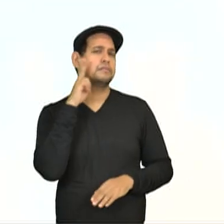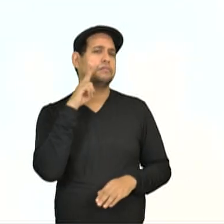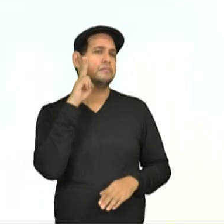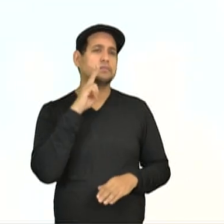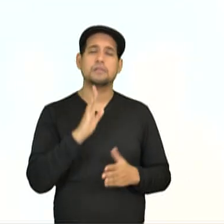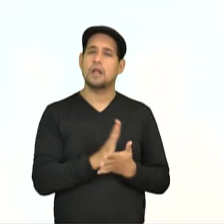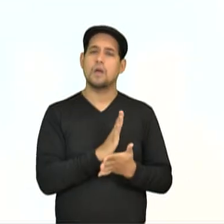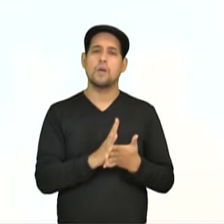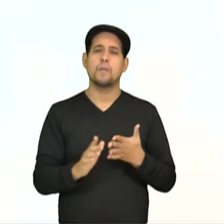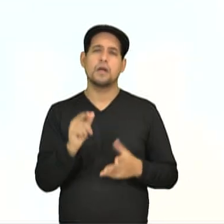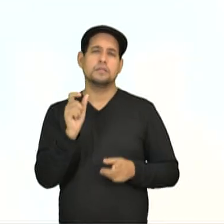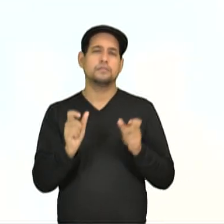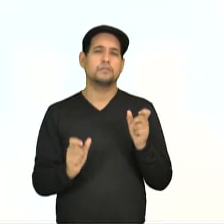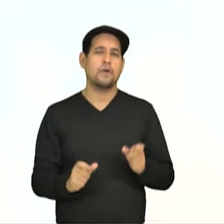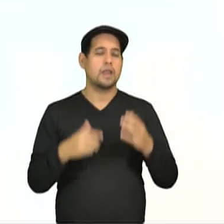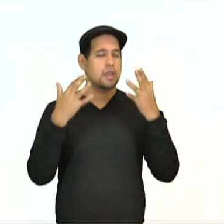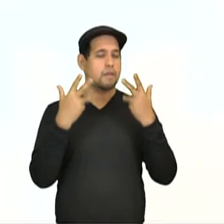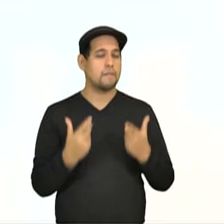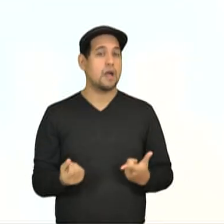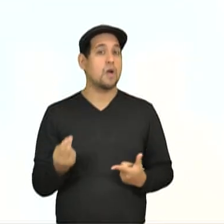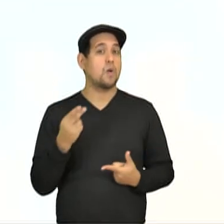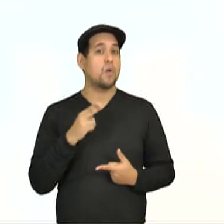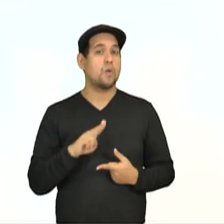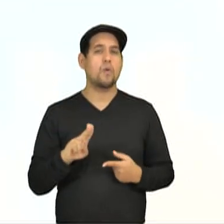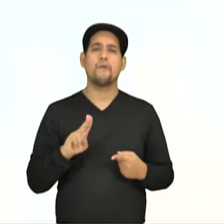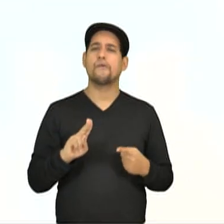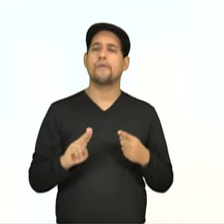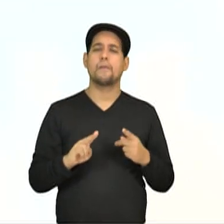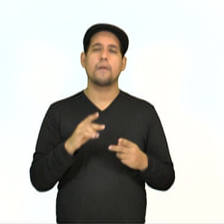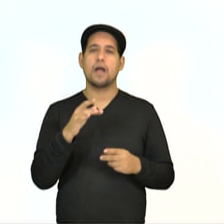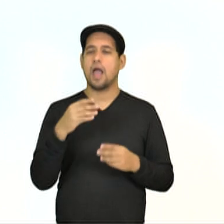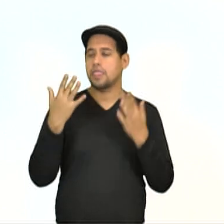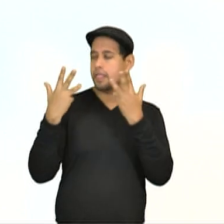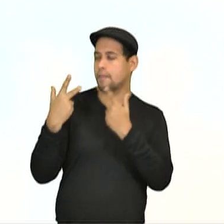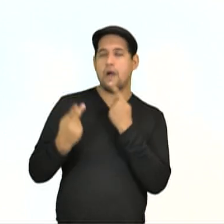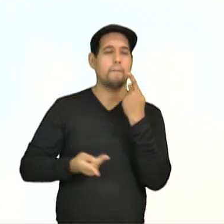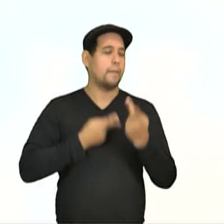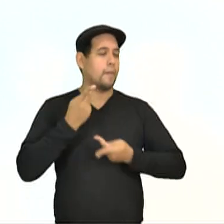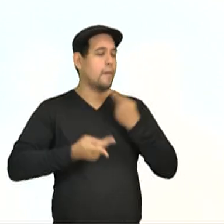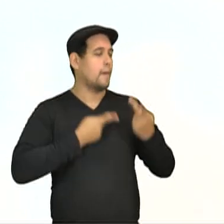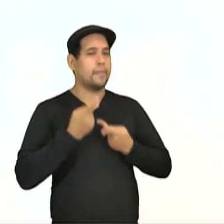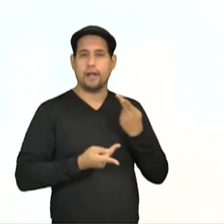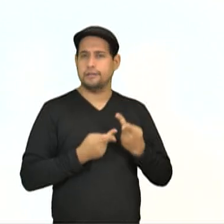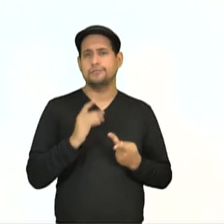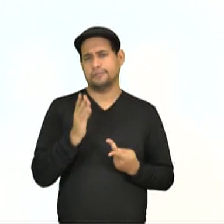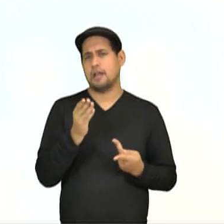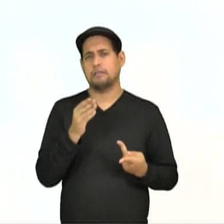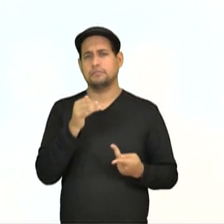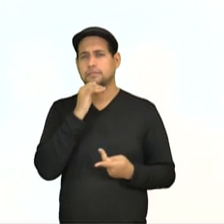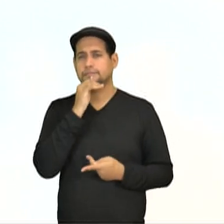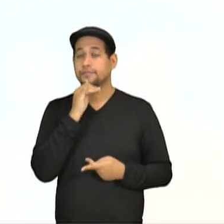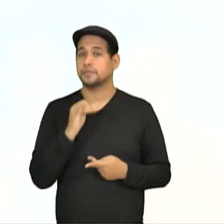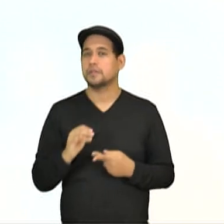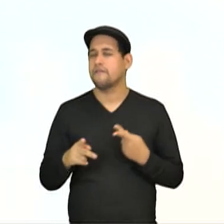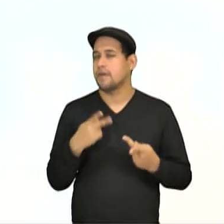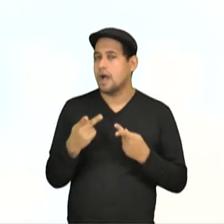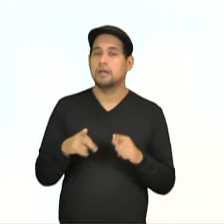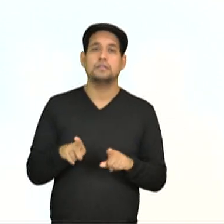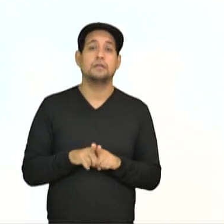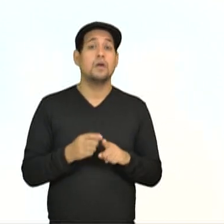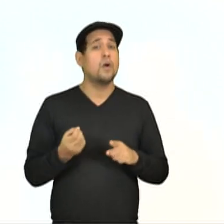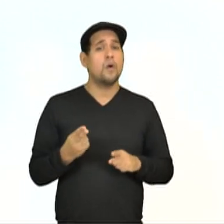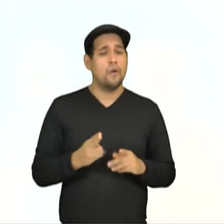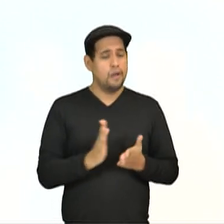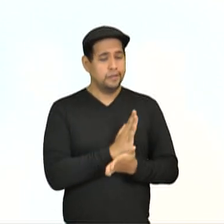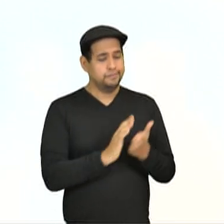alguma história com animais ou objetos falantes? Provavelmente sim. Quem nunca pegou uma fábula para ler, ou